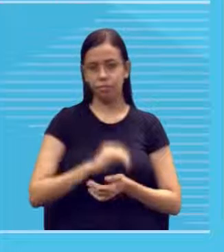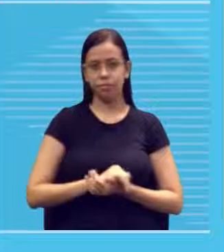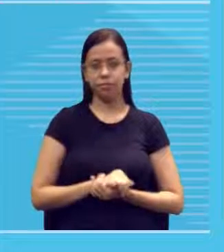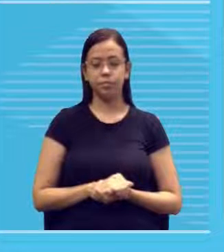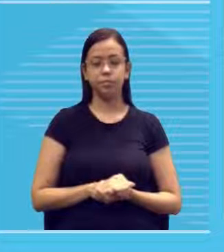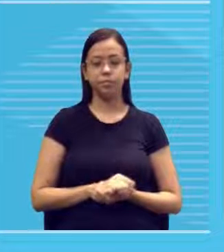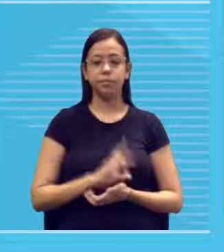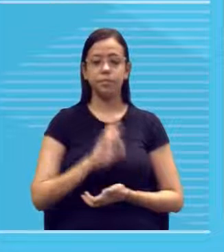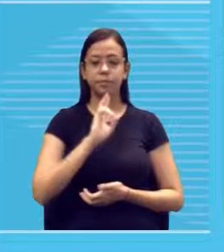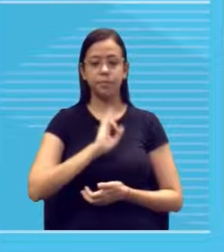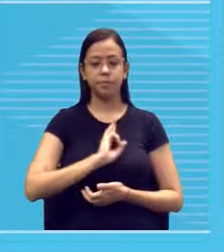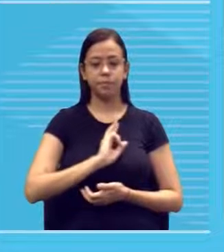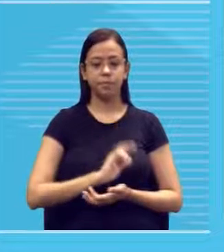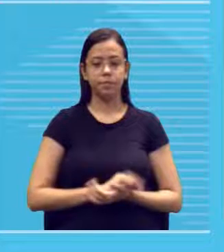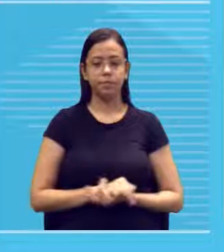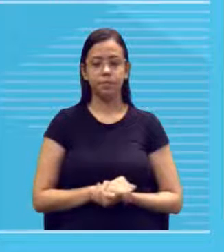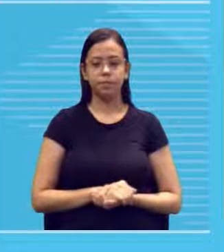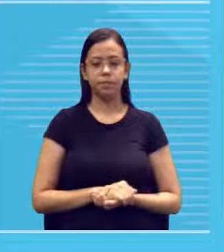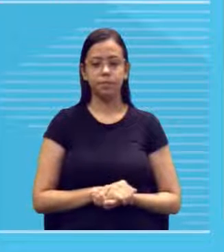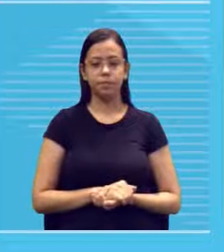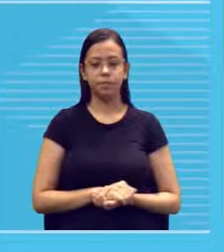Diz aí para mim